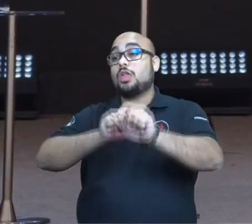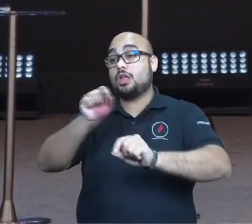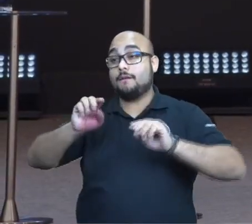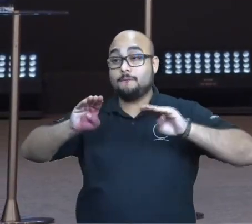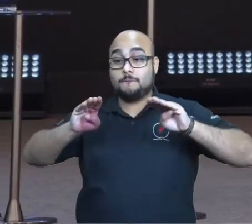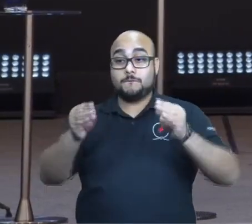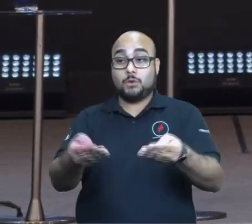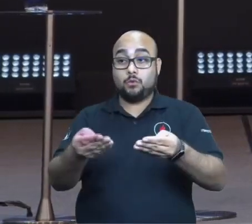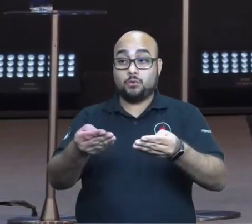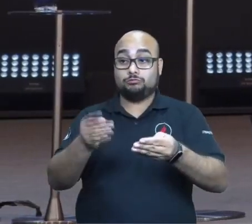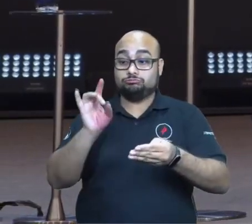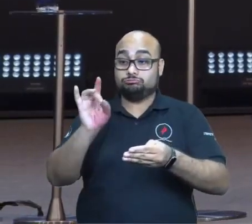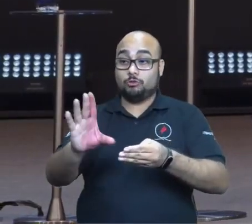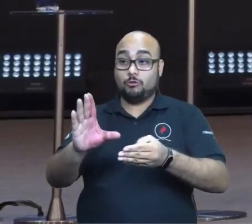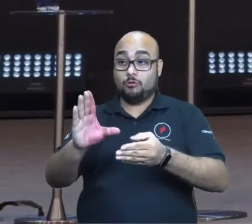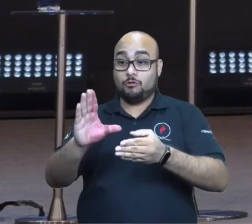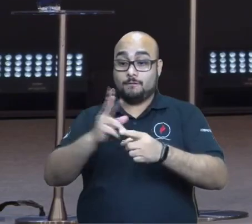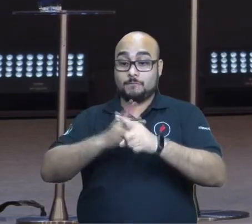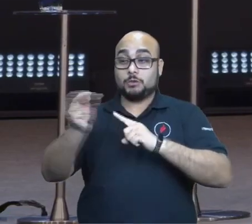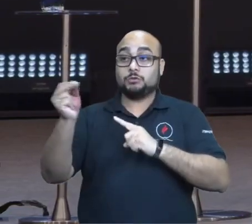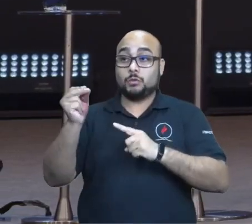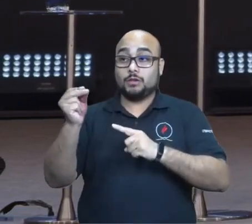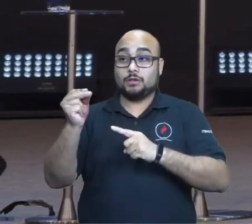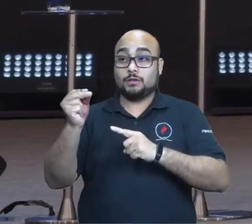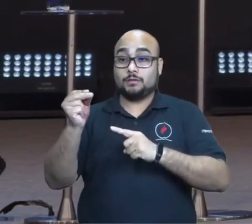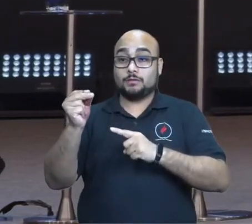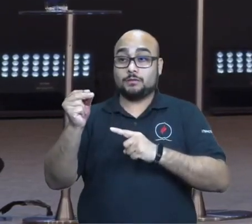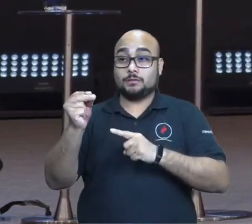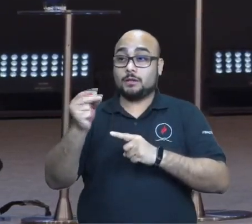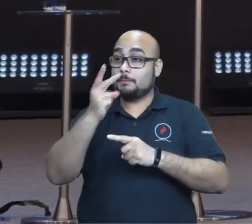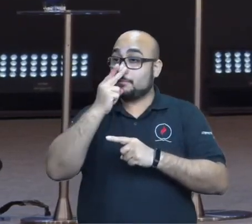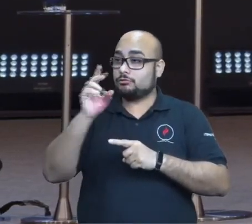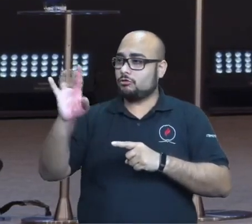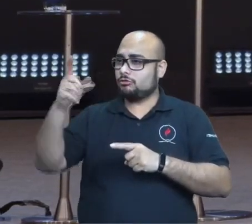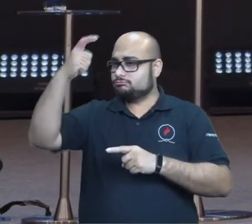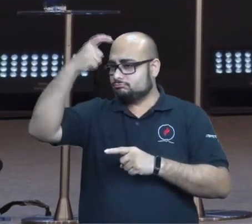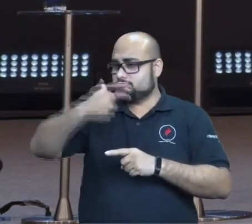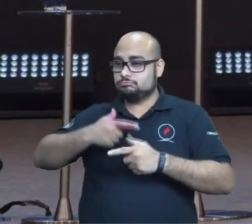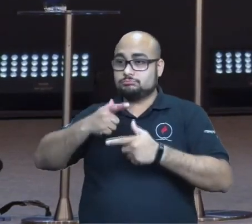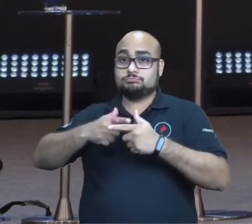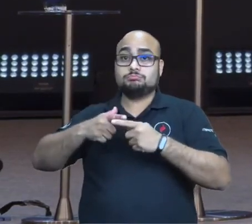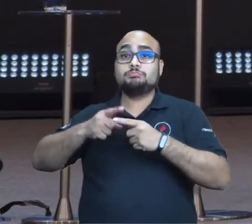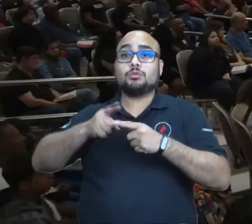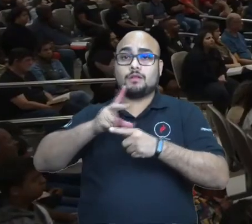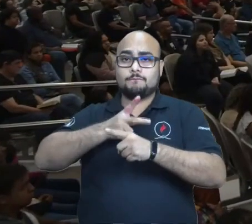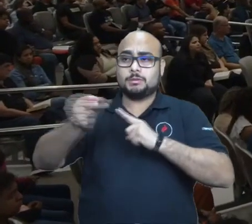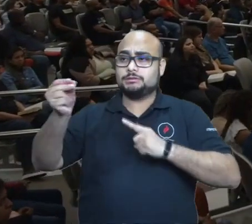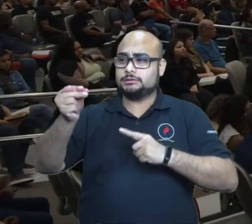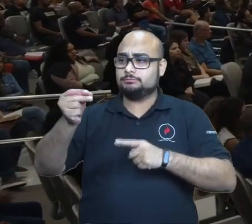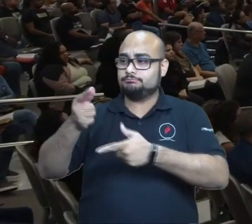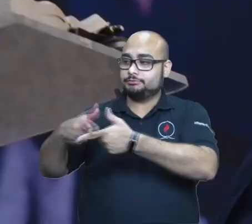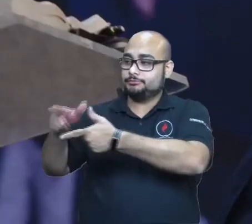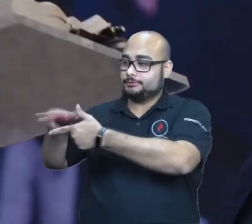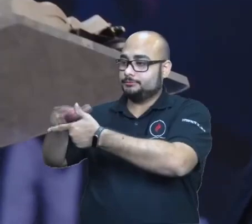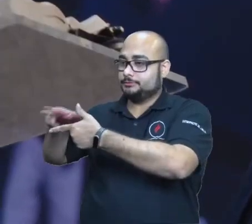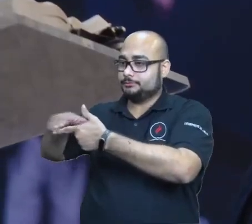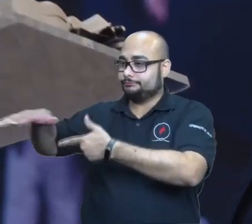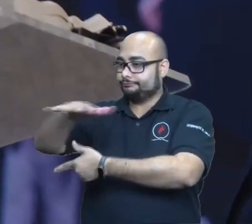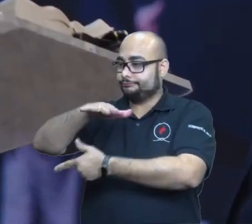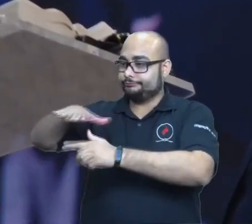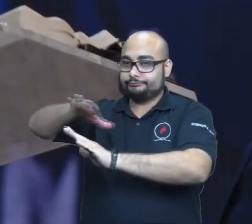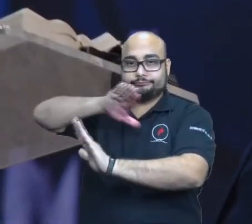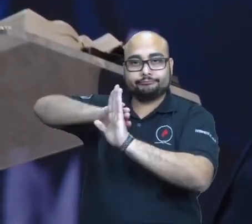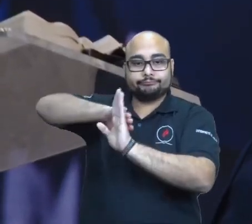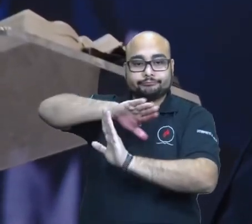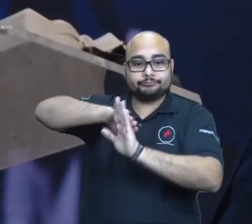a gente parecer pura e unicamente vencedor Só que tem uma coisa perdida bem aqui atrás e a gente tá